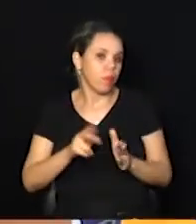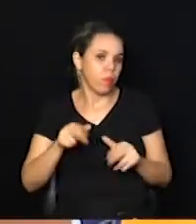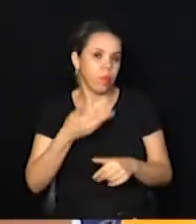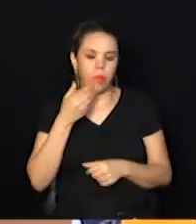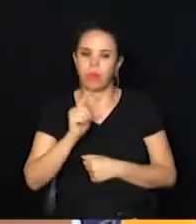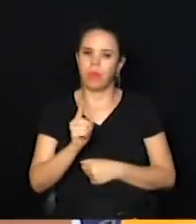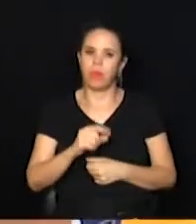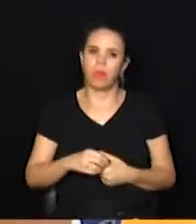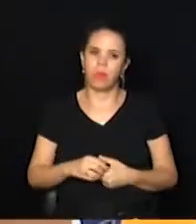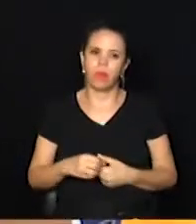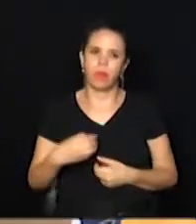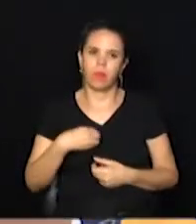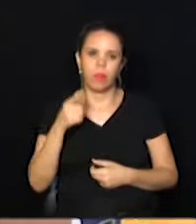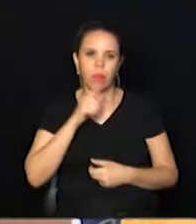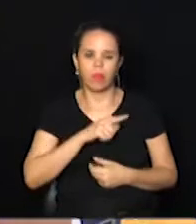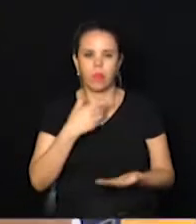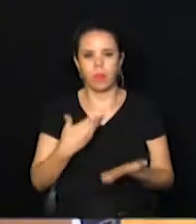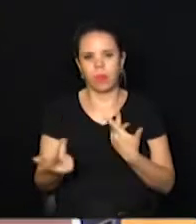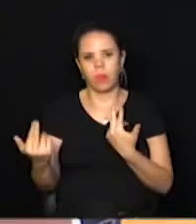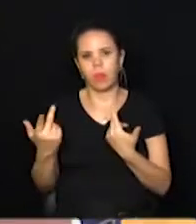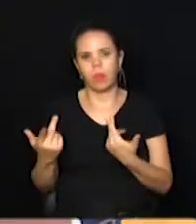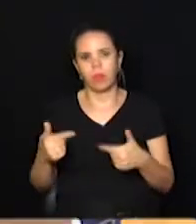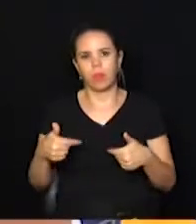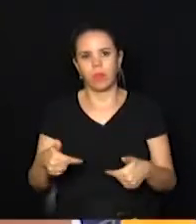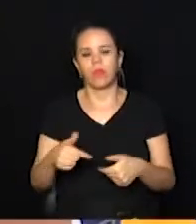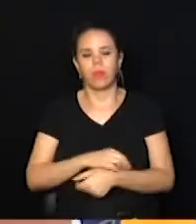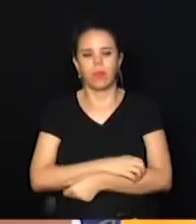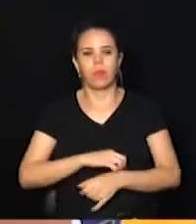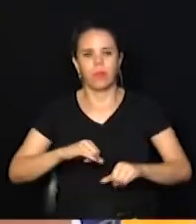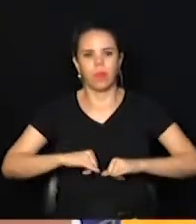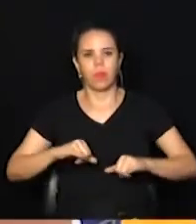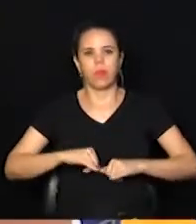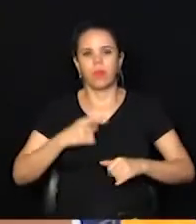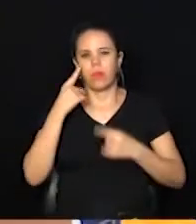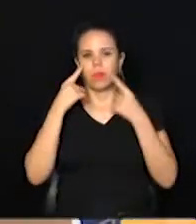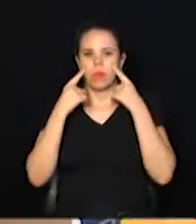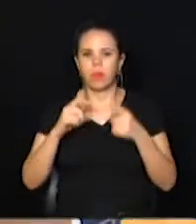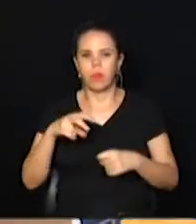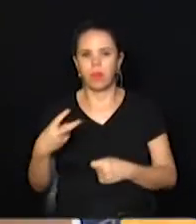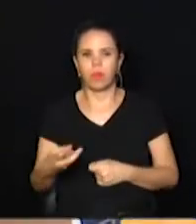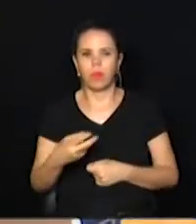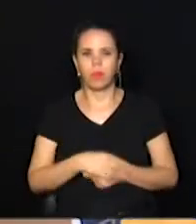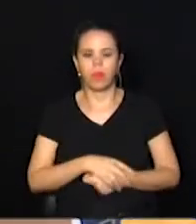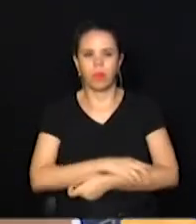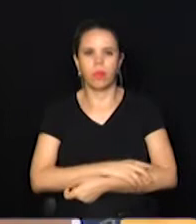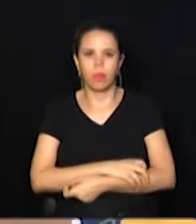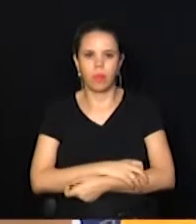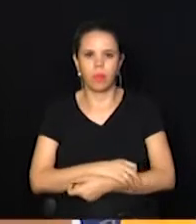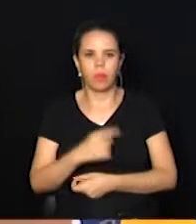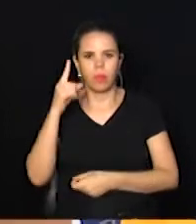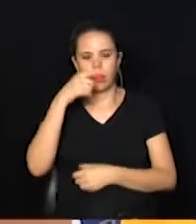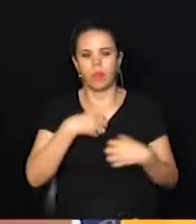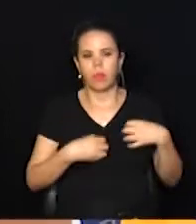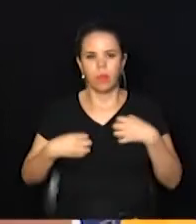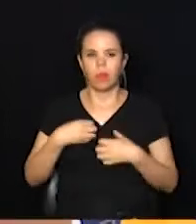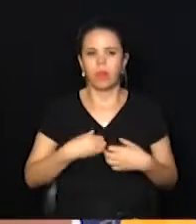fácil. Do jeito que ganhamos, perdemos. Tomamos rasteira, caímos, choramos. Nos dias difíceis, amigo,